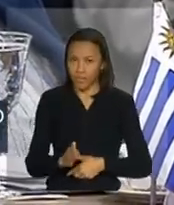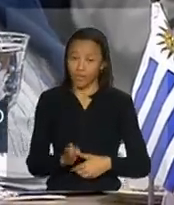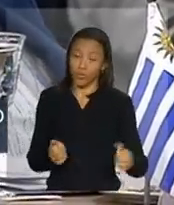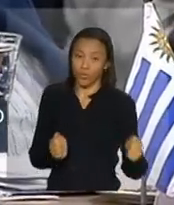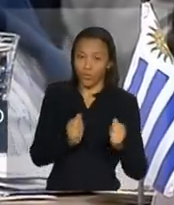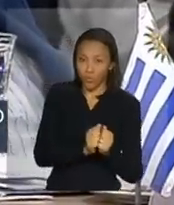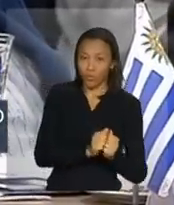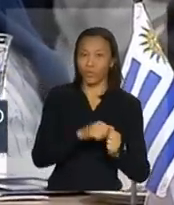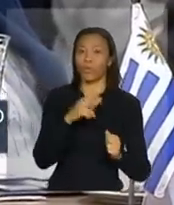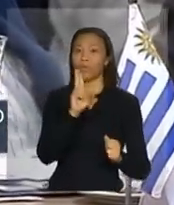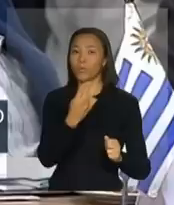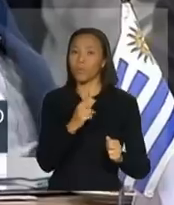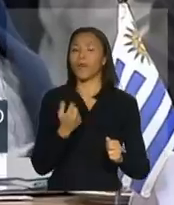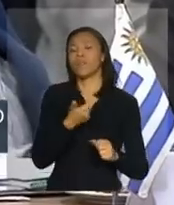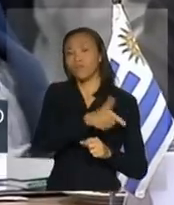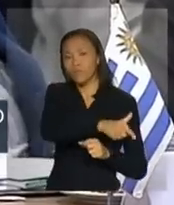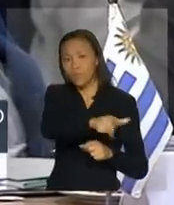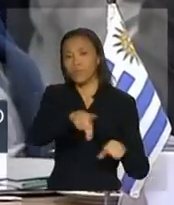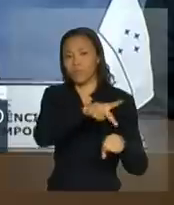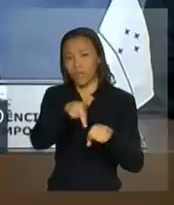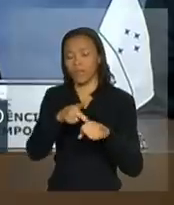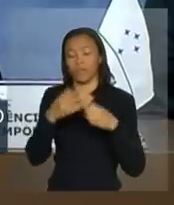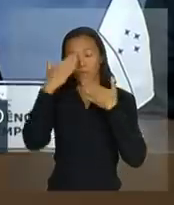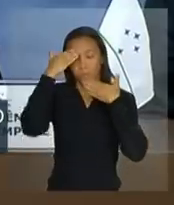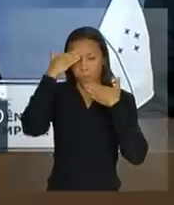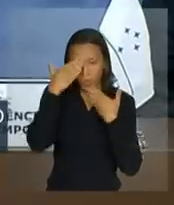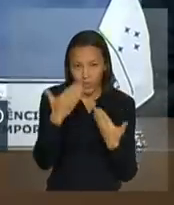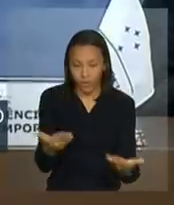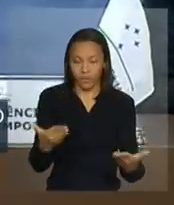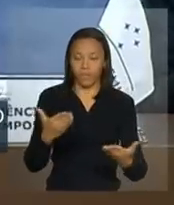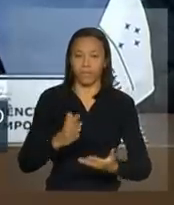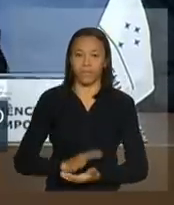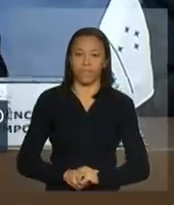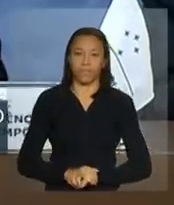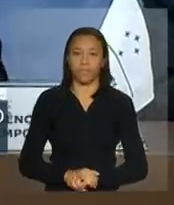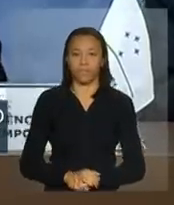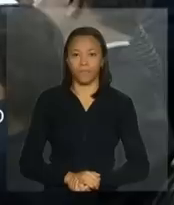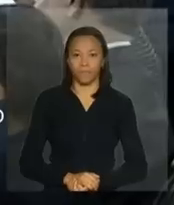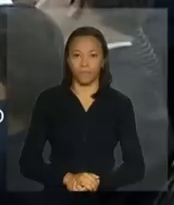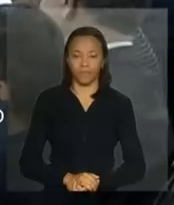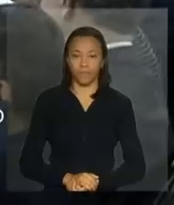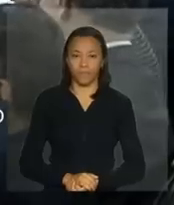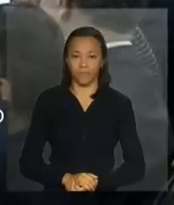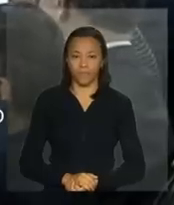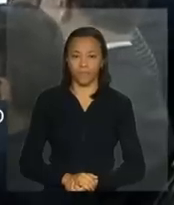dos demais sócios. Muito obrigada.